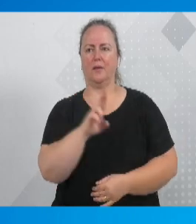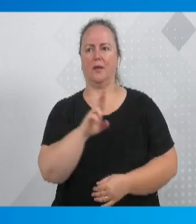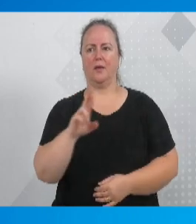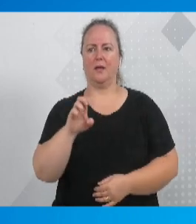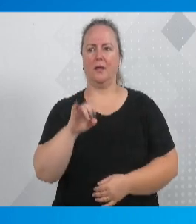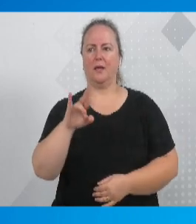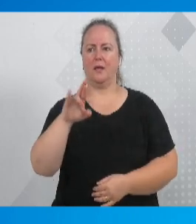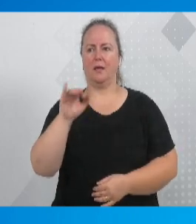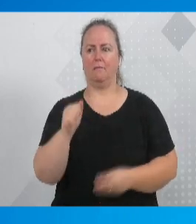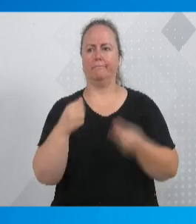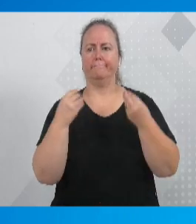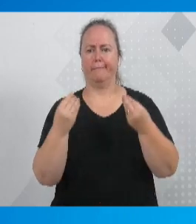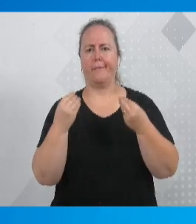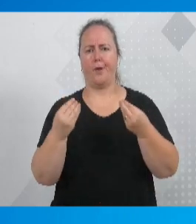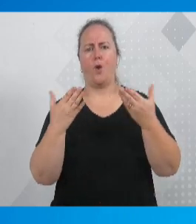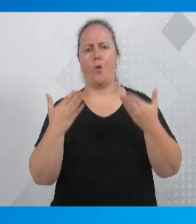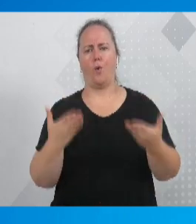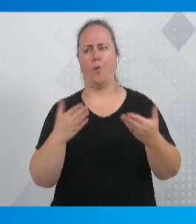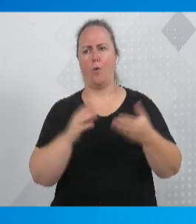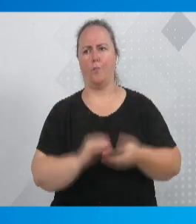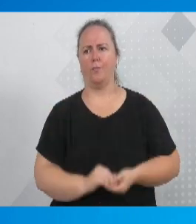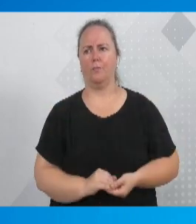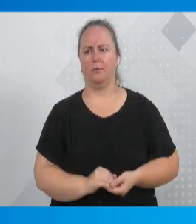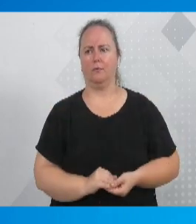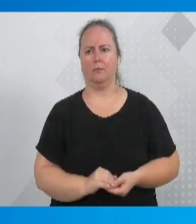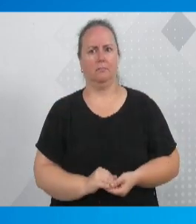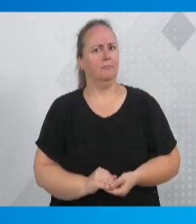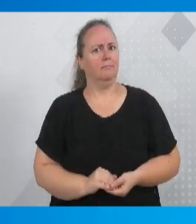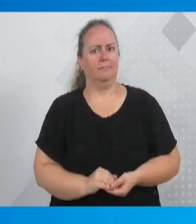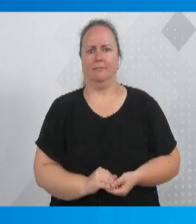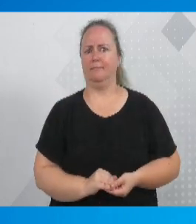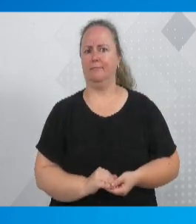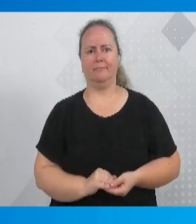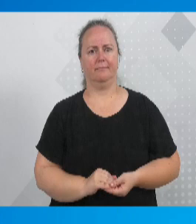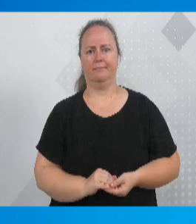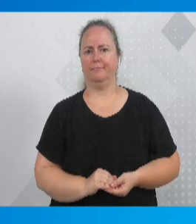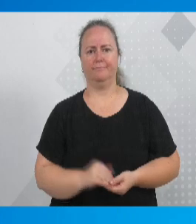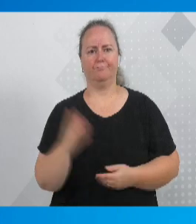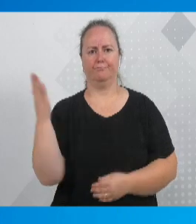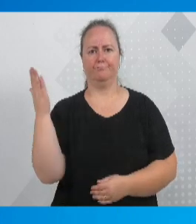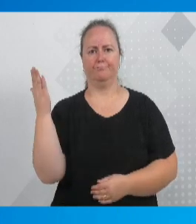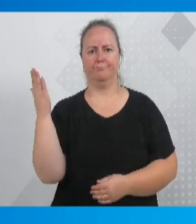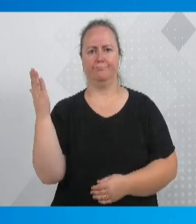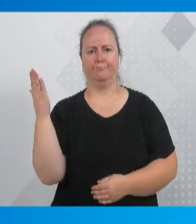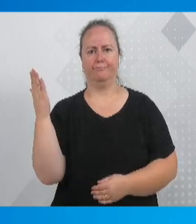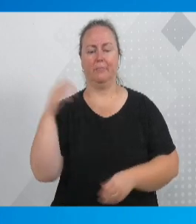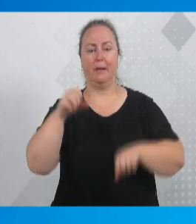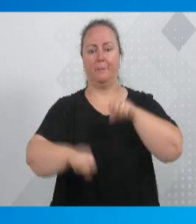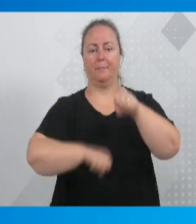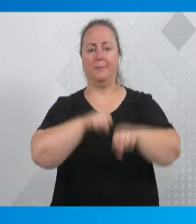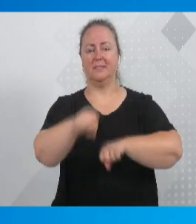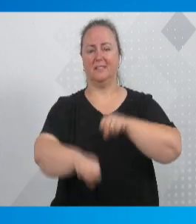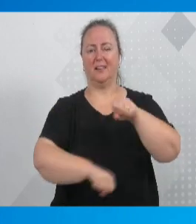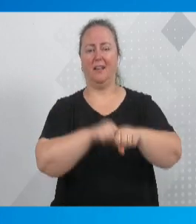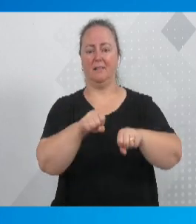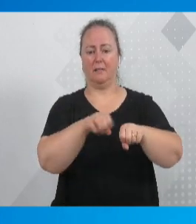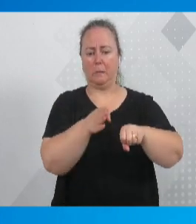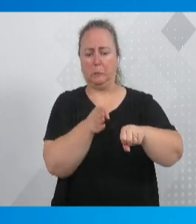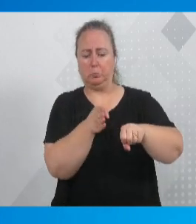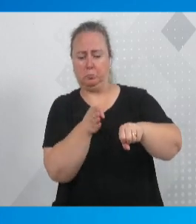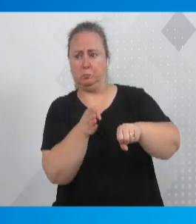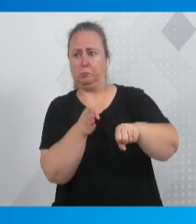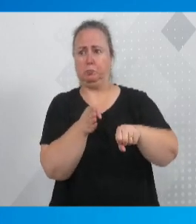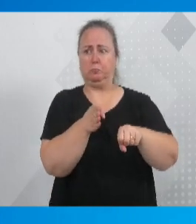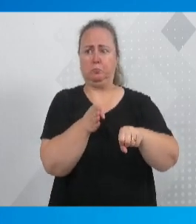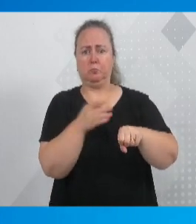essa por essa lateral sem entrar na pista isso Alia é um suicídio porque aquela via uma Via Rápida então Mais uma